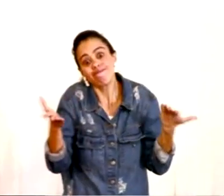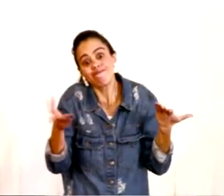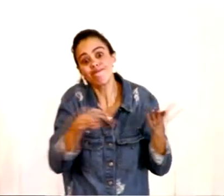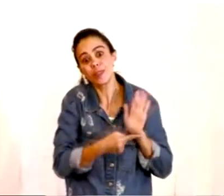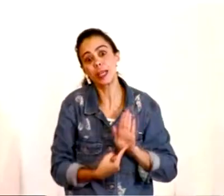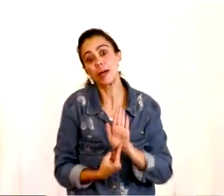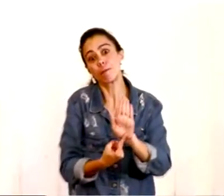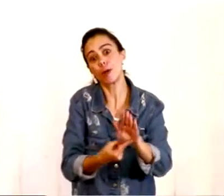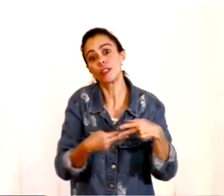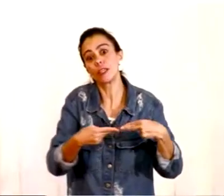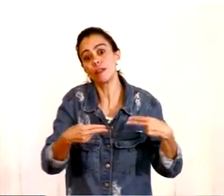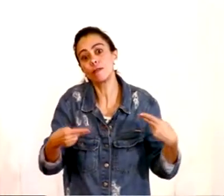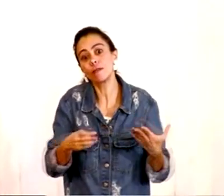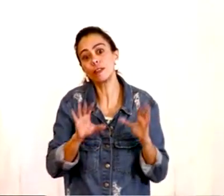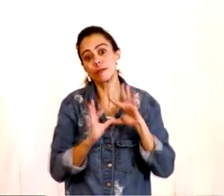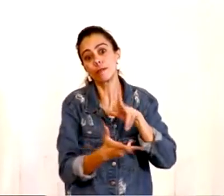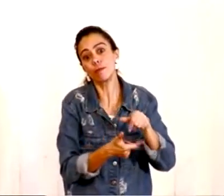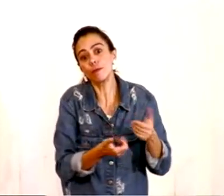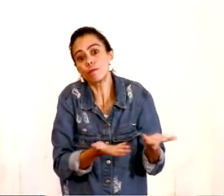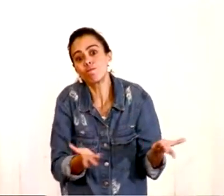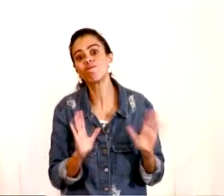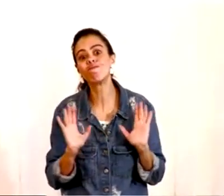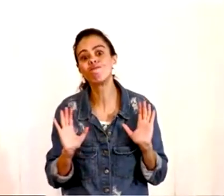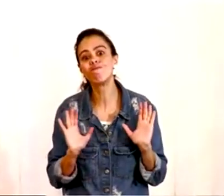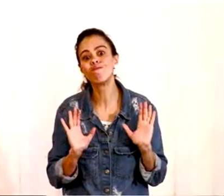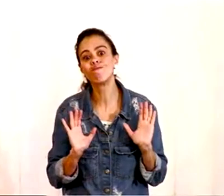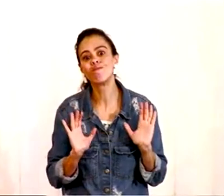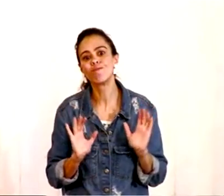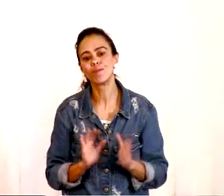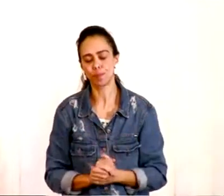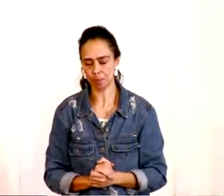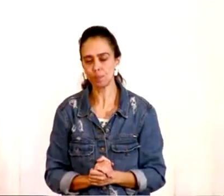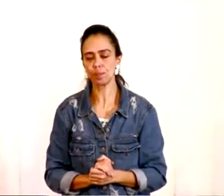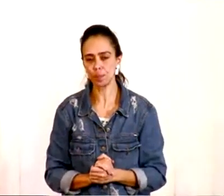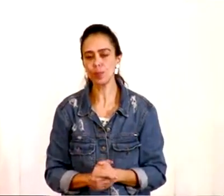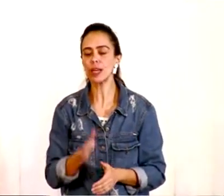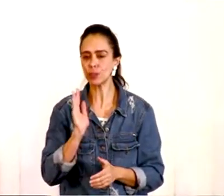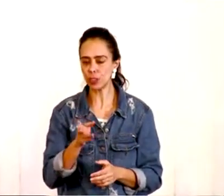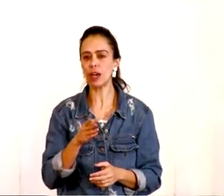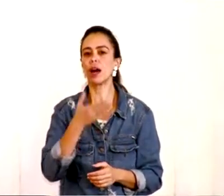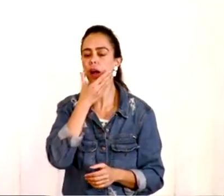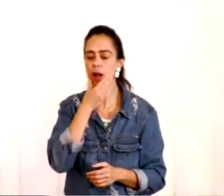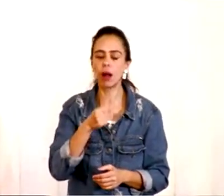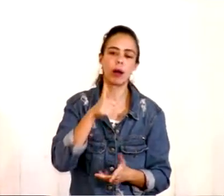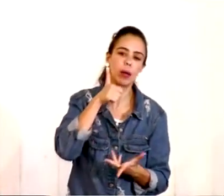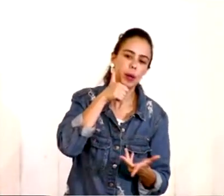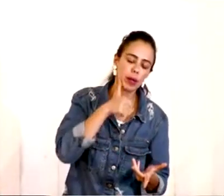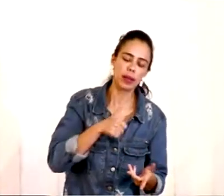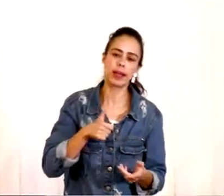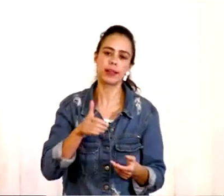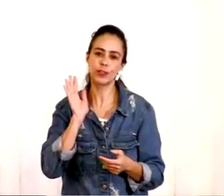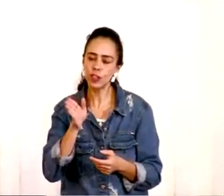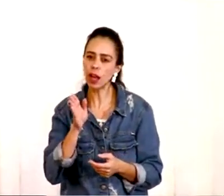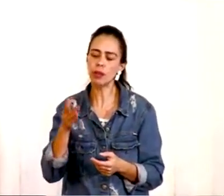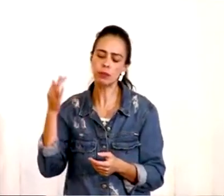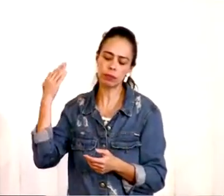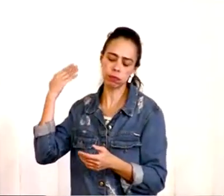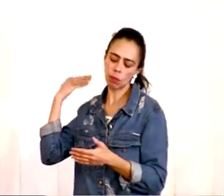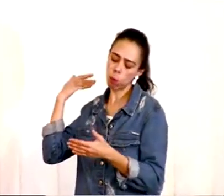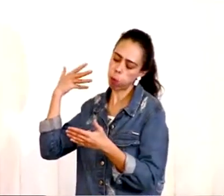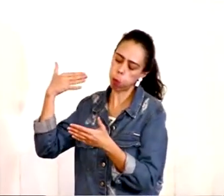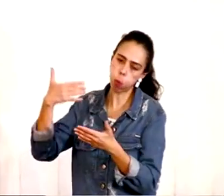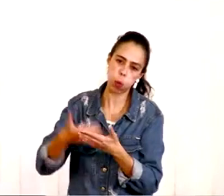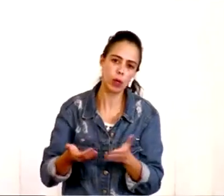diferente do que aquilo que homens e mulheres durante a história já viveram. Nós sabemos, ao olhar para a história,